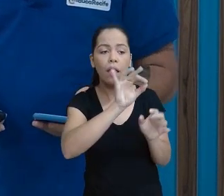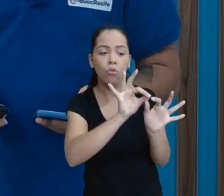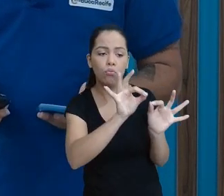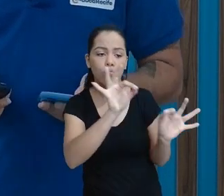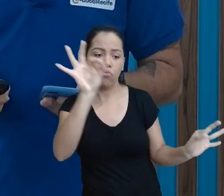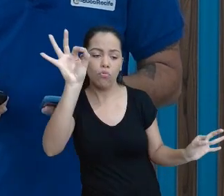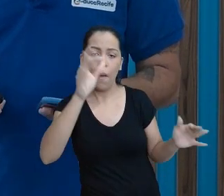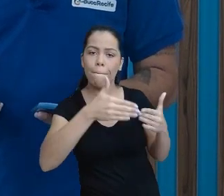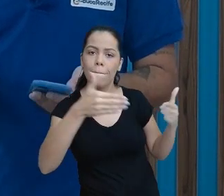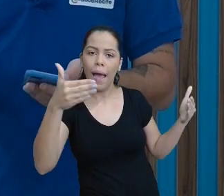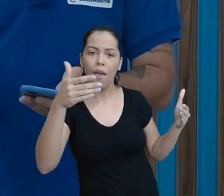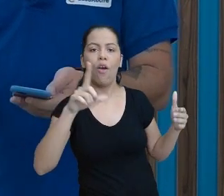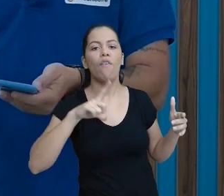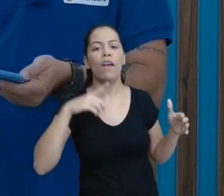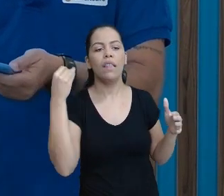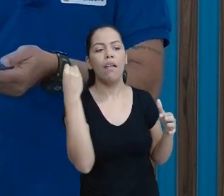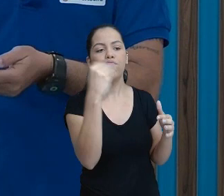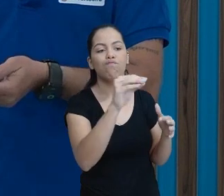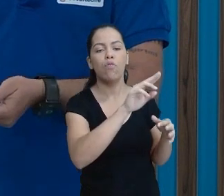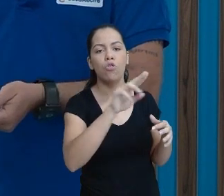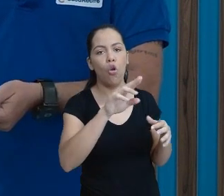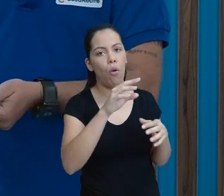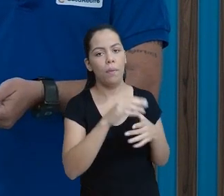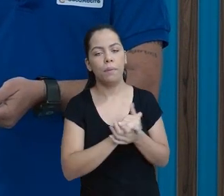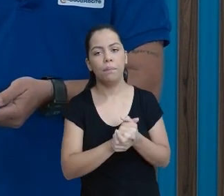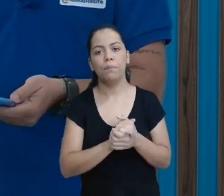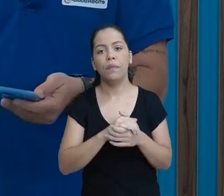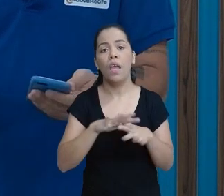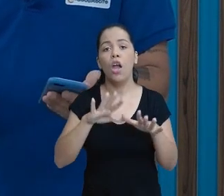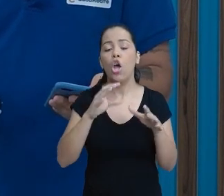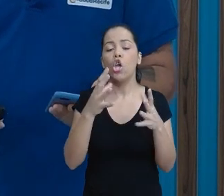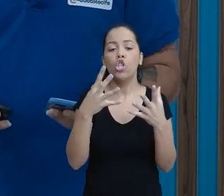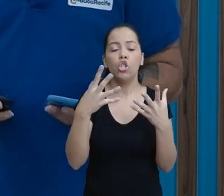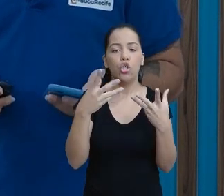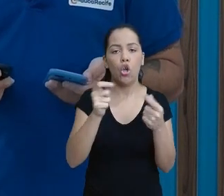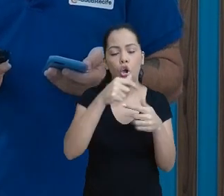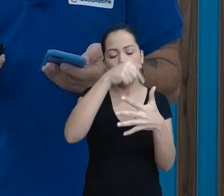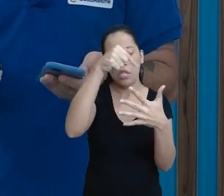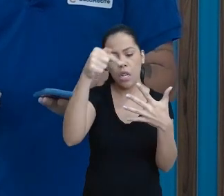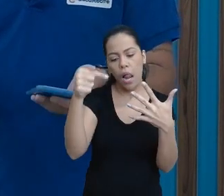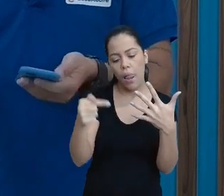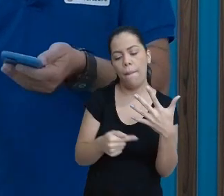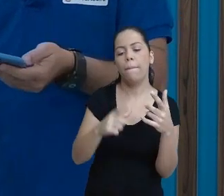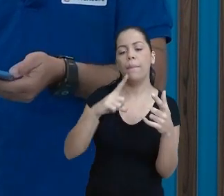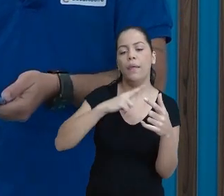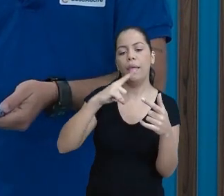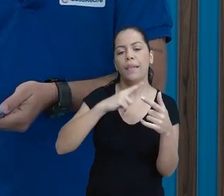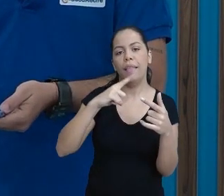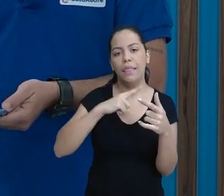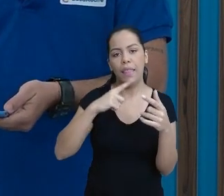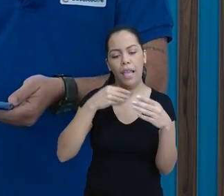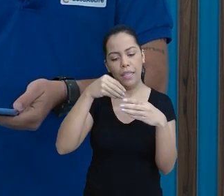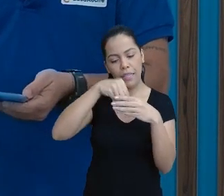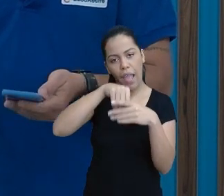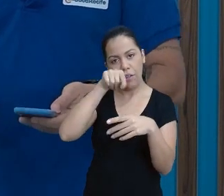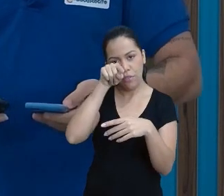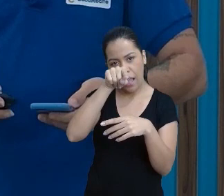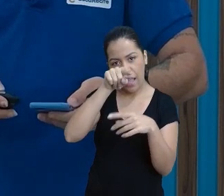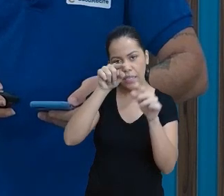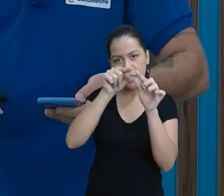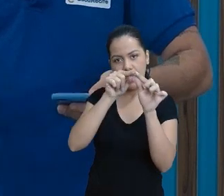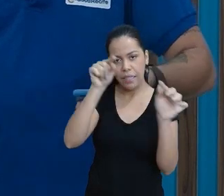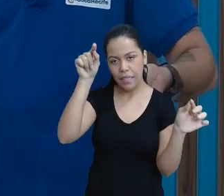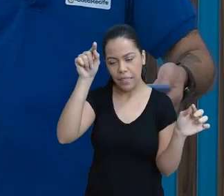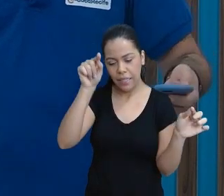perceber que o triângulo retângulo, todos os elementos que compõem o triângulo retângulo recebem um nome específico, certo? Por